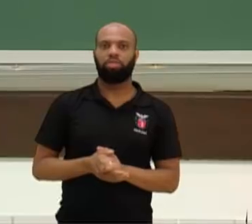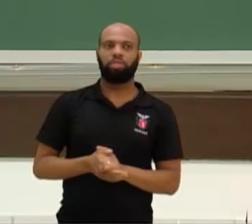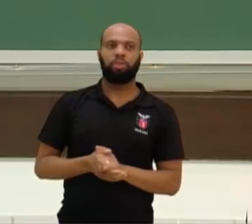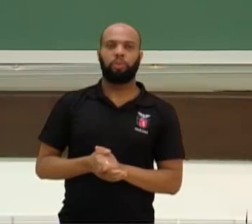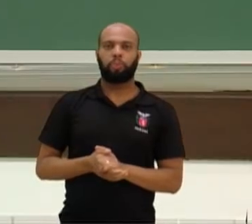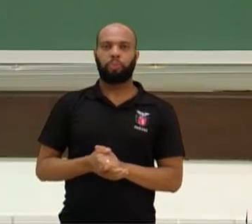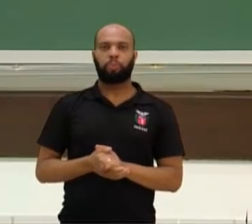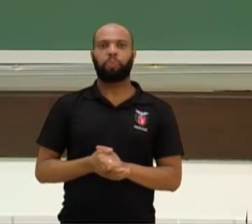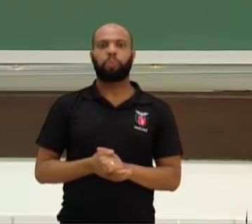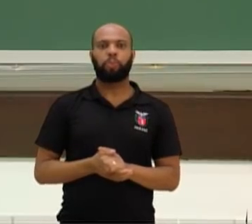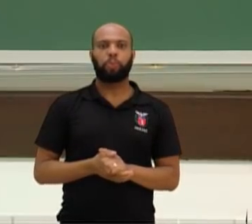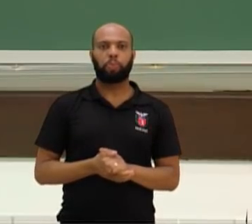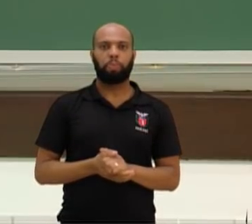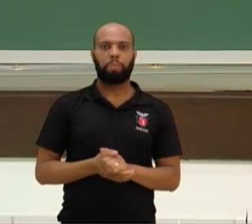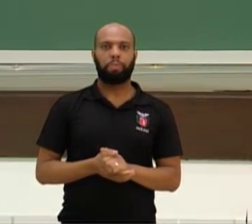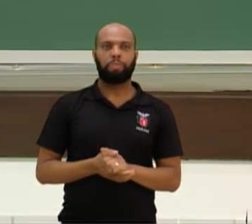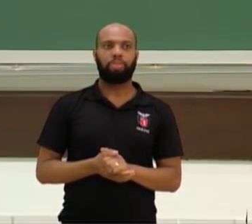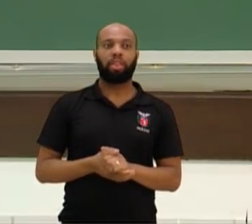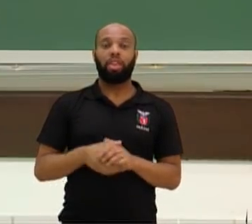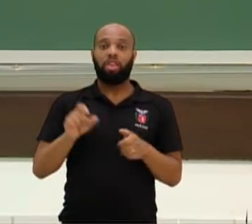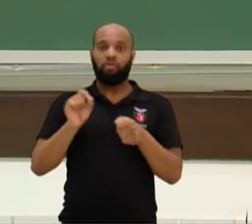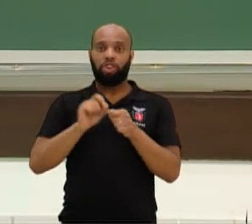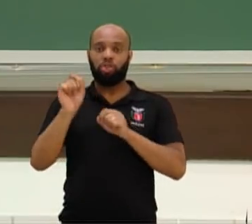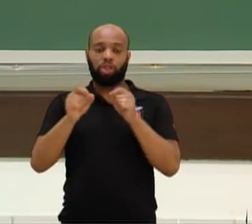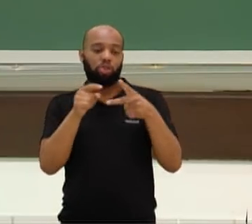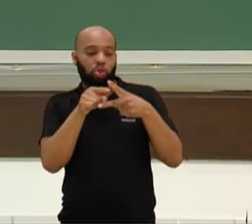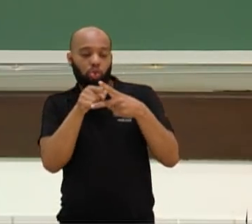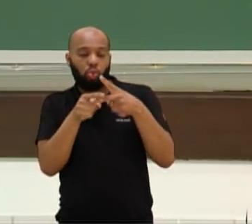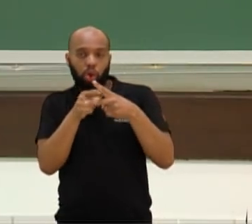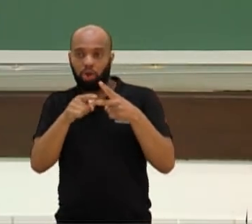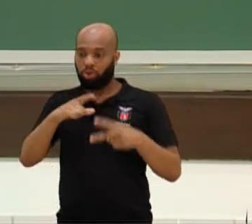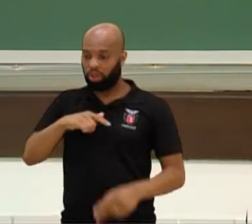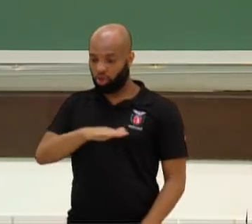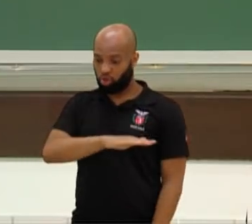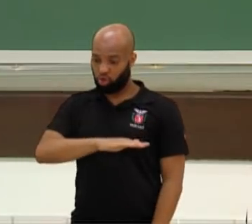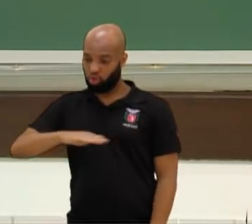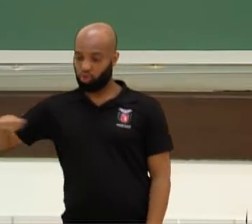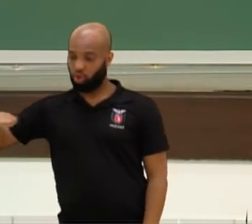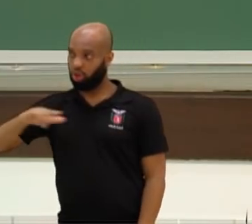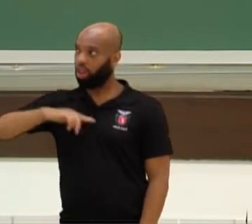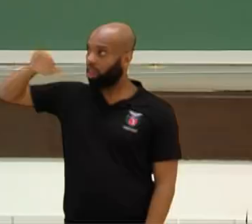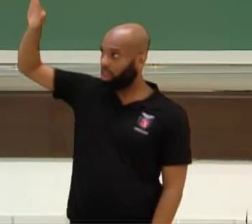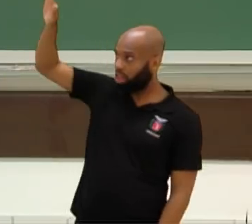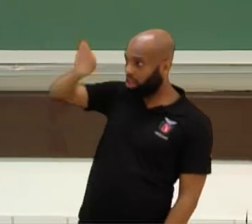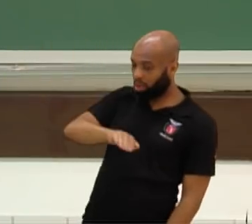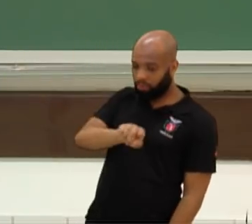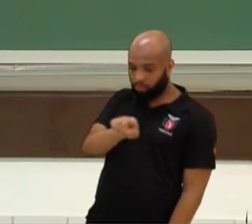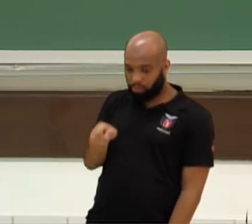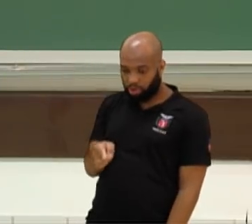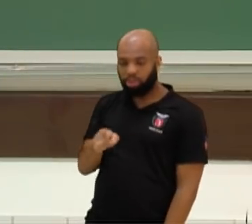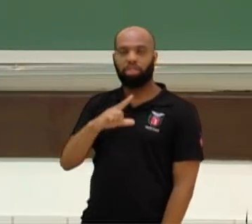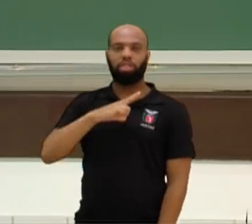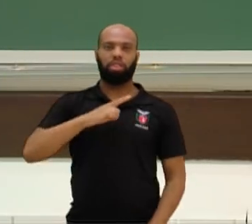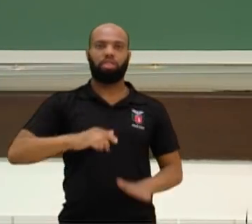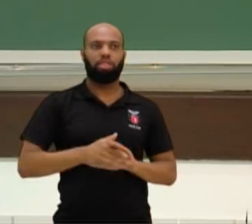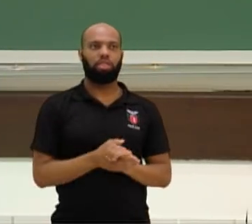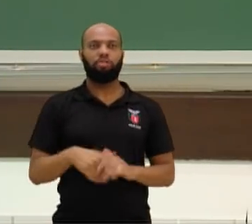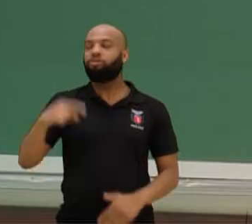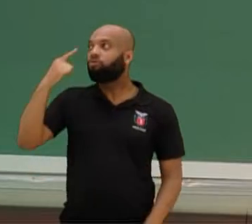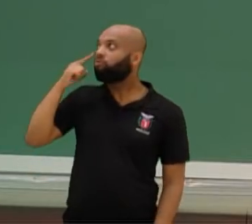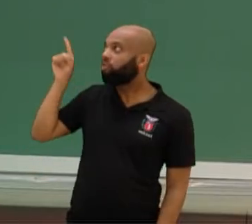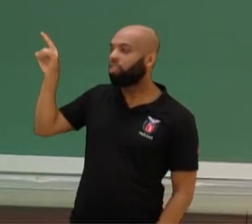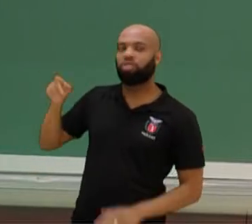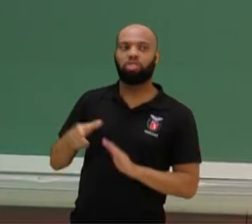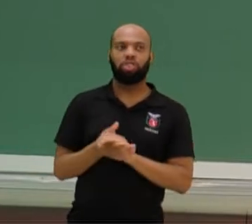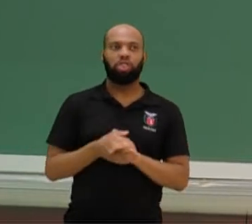superfície formando um ângulo com o solo. Então, vamos observar esse desenho aqui. Isso aqui é uma rampa.